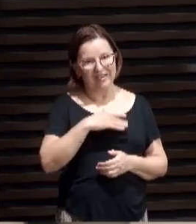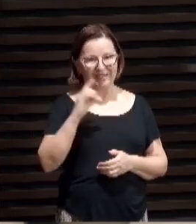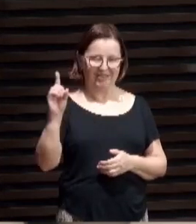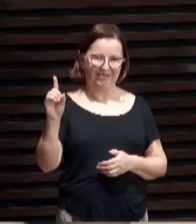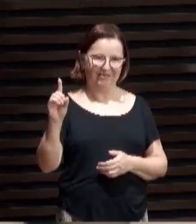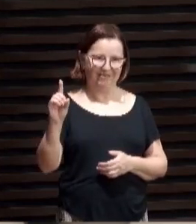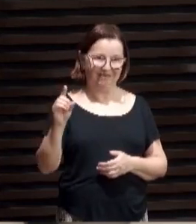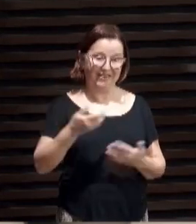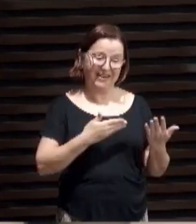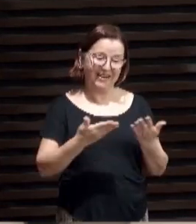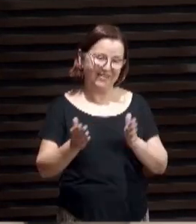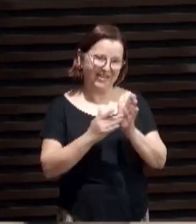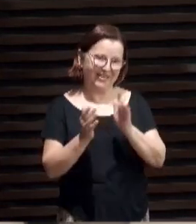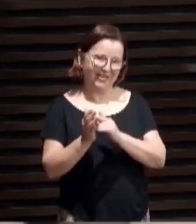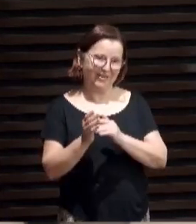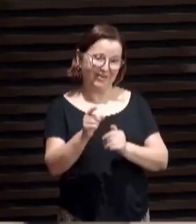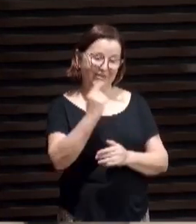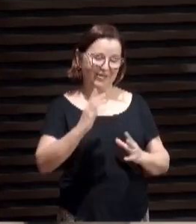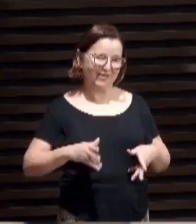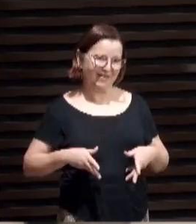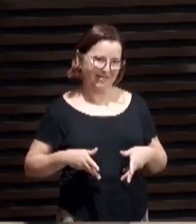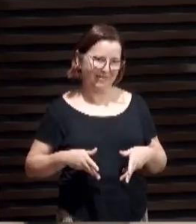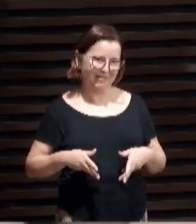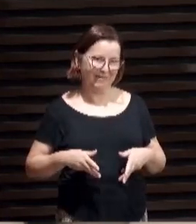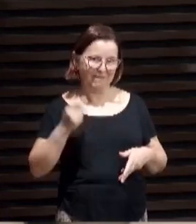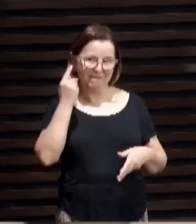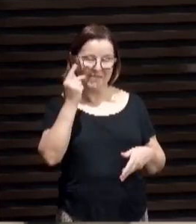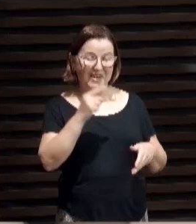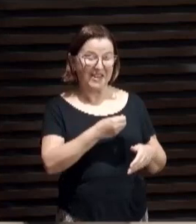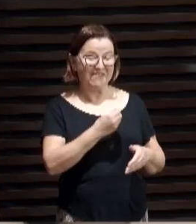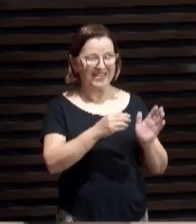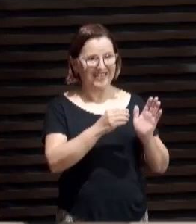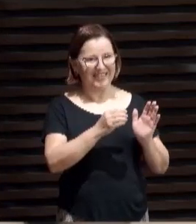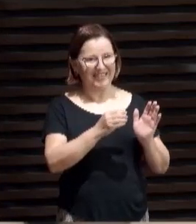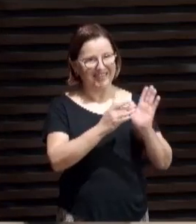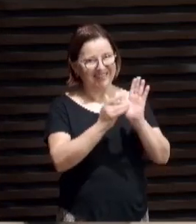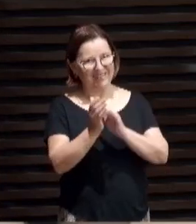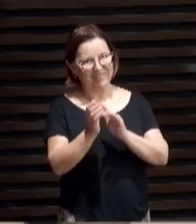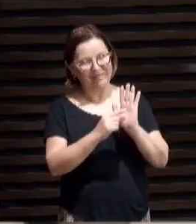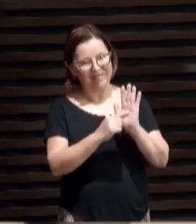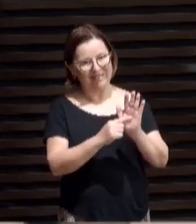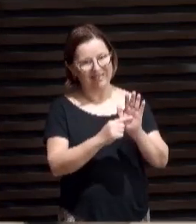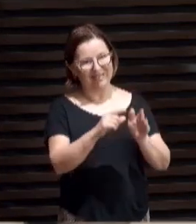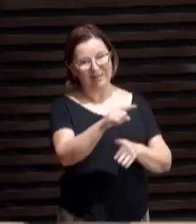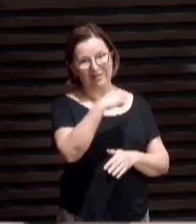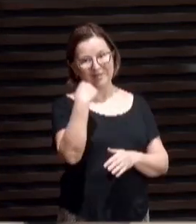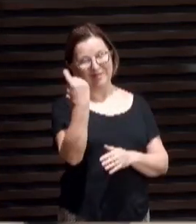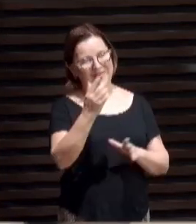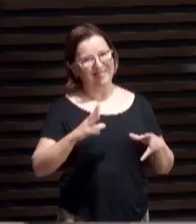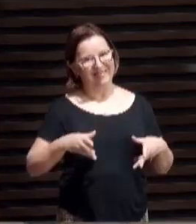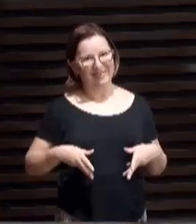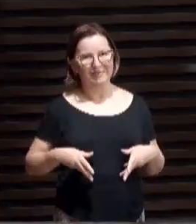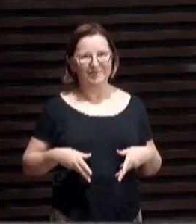corpos mortais, para que a vida dele se manifeste em nosso corpo mortal.